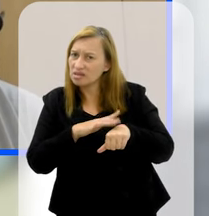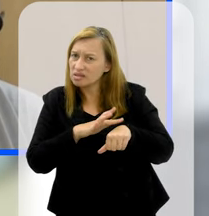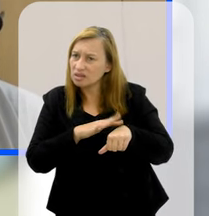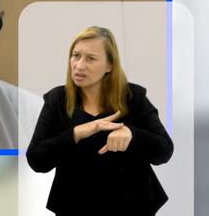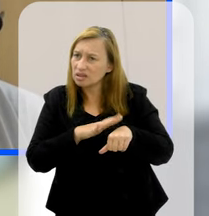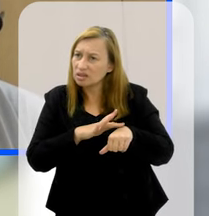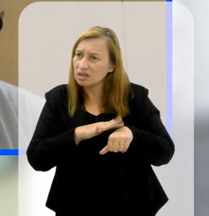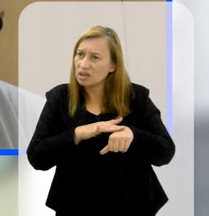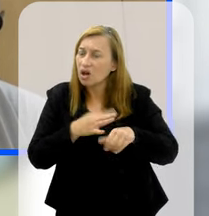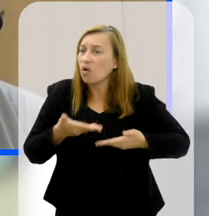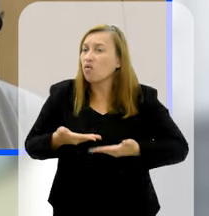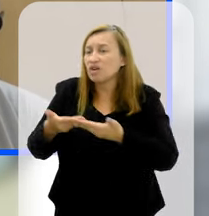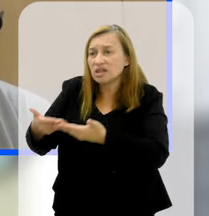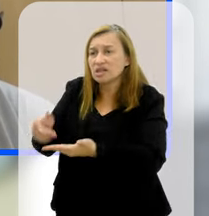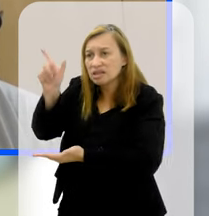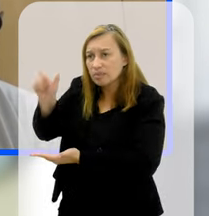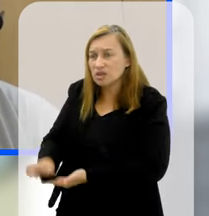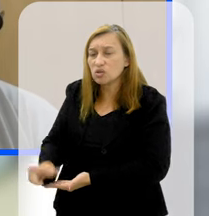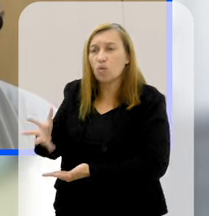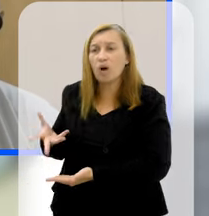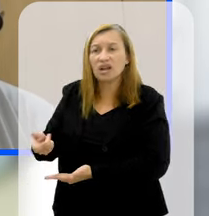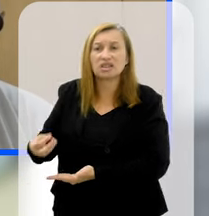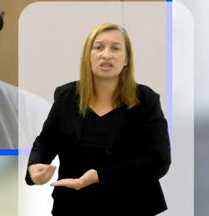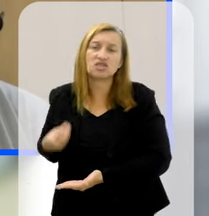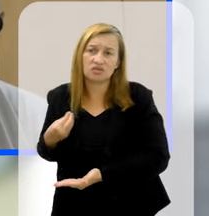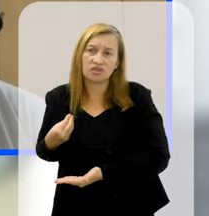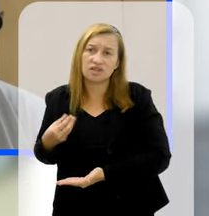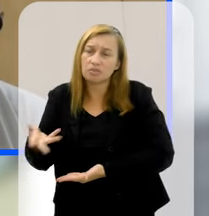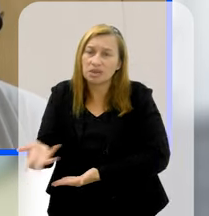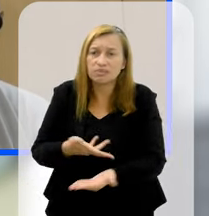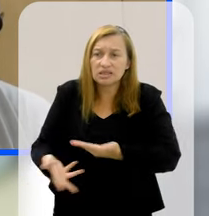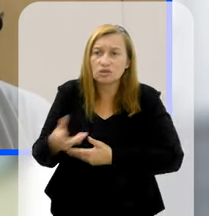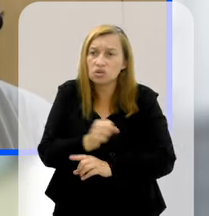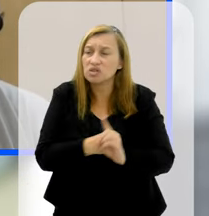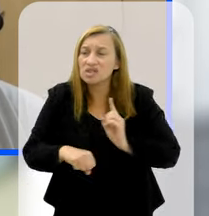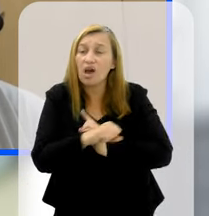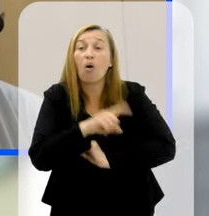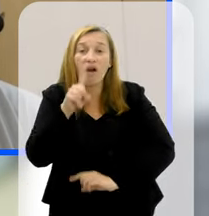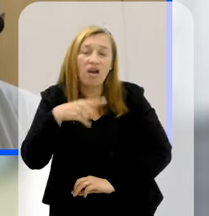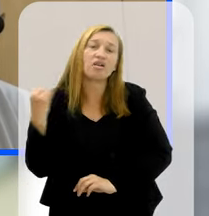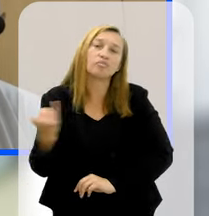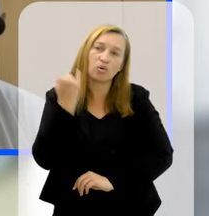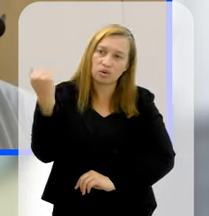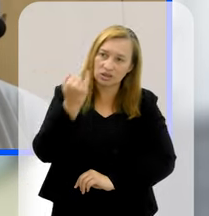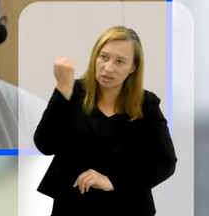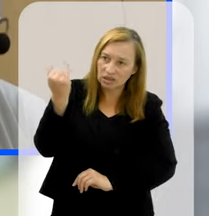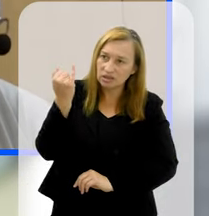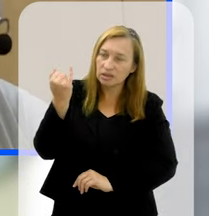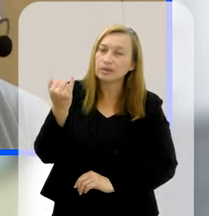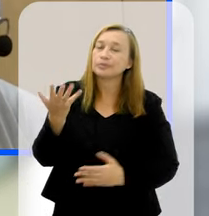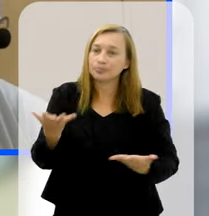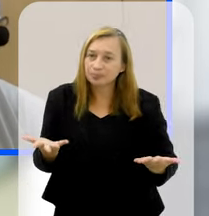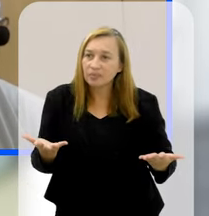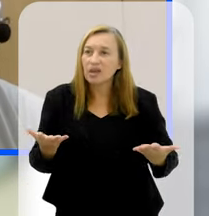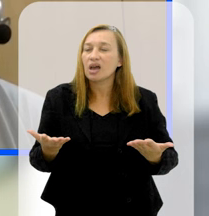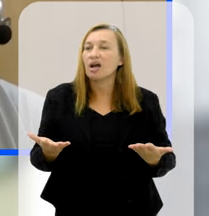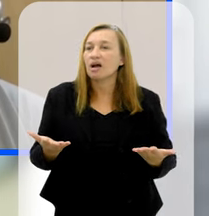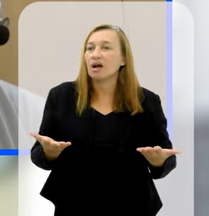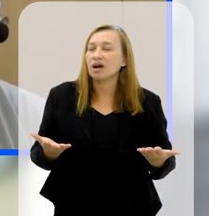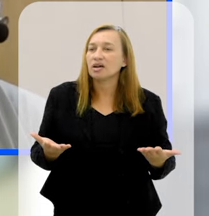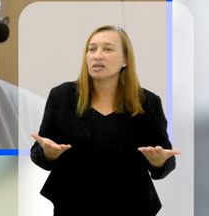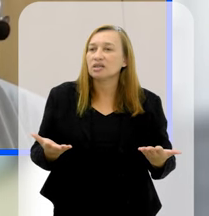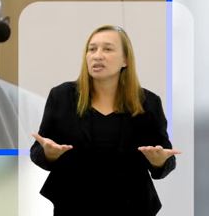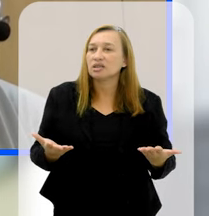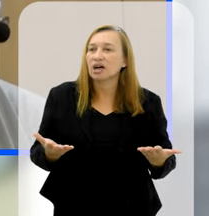de uma doença, para oferecer para essa pessoa qualidade e participação social. Isso é muito importante, e essa talvez